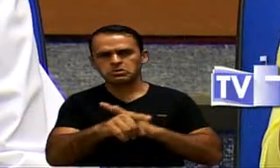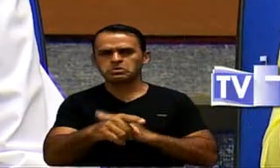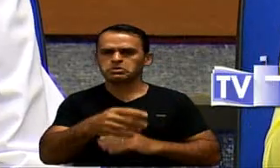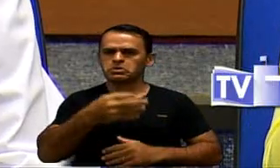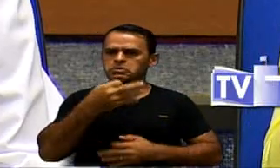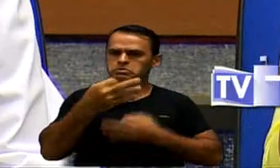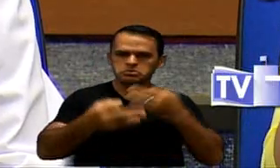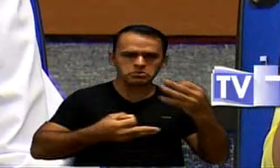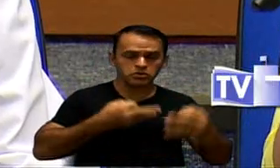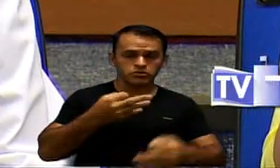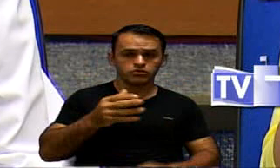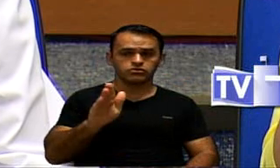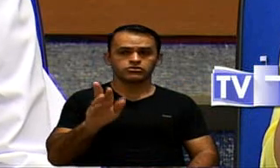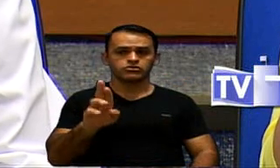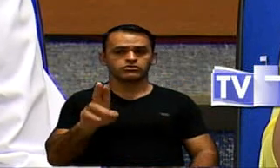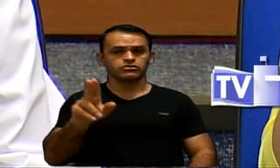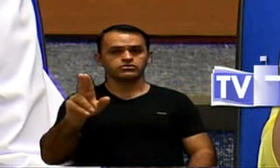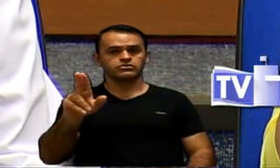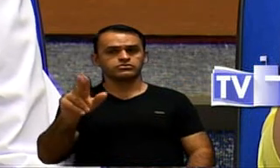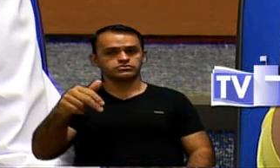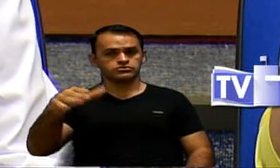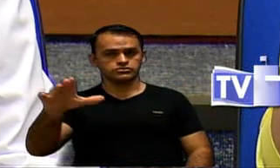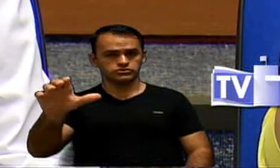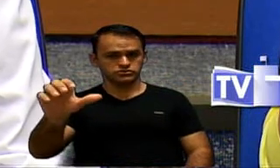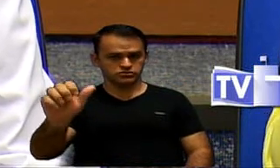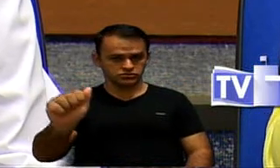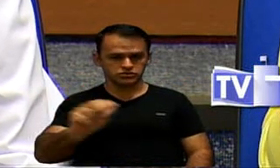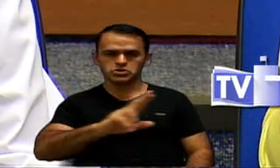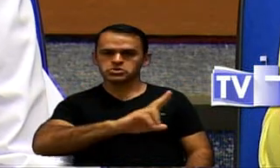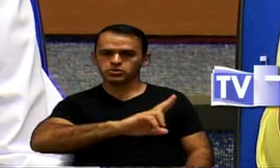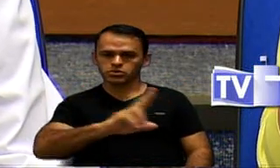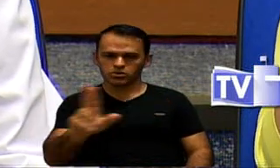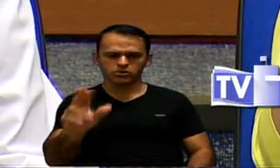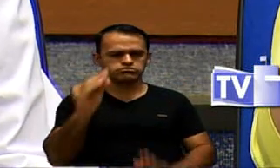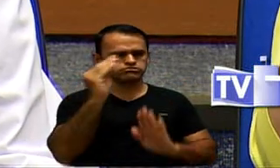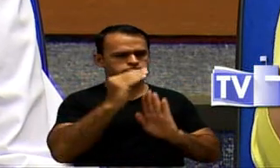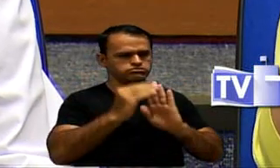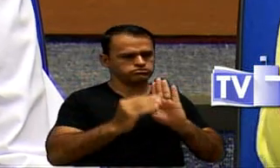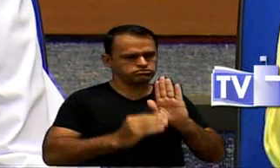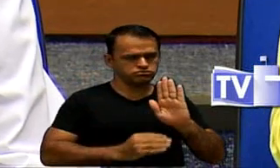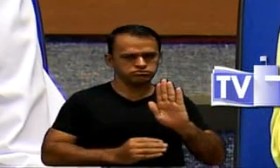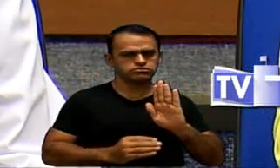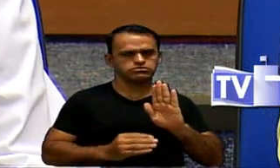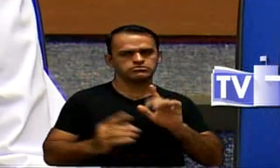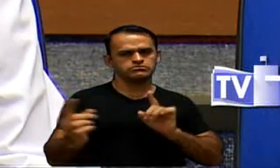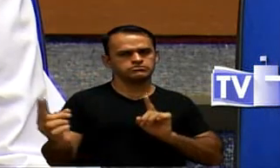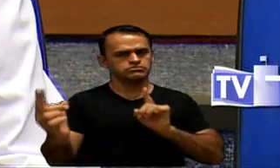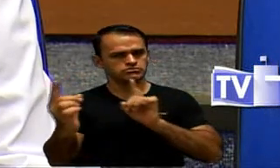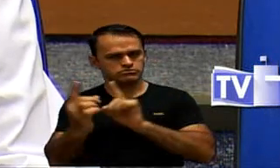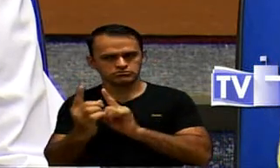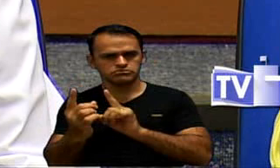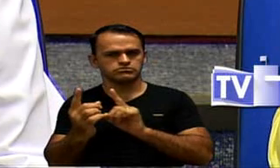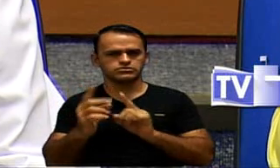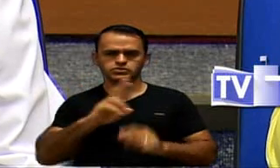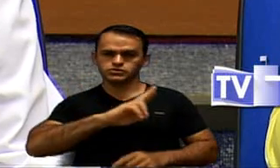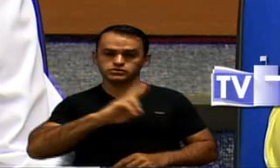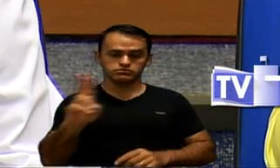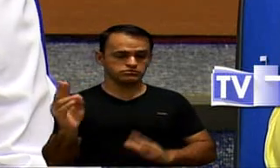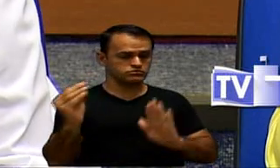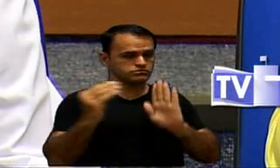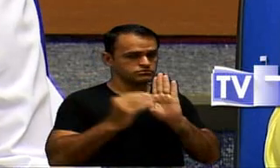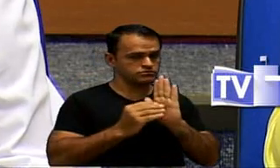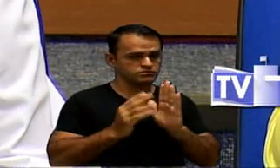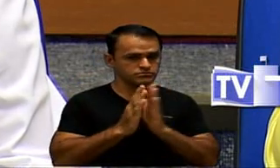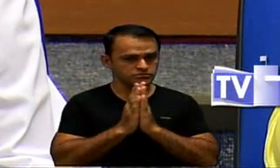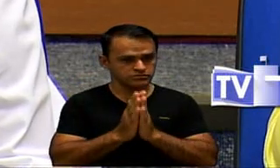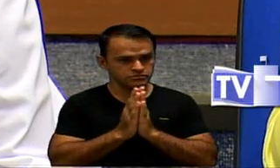colocação, a Bruna ela vai estar fazendo as inscrições. Só conversar com a Bruna e ela já anota, por favor, né, a